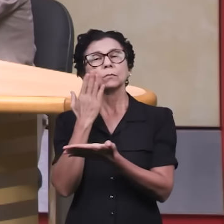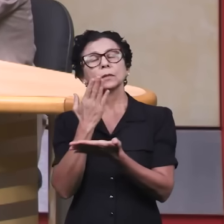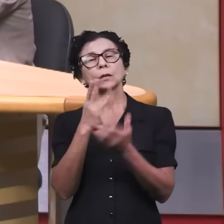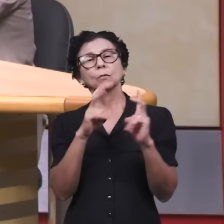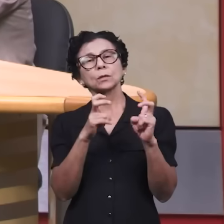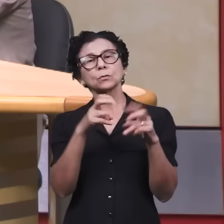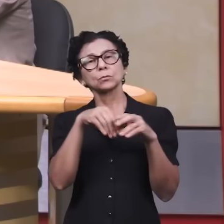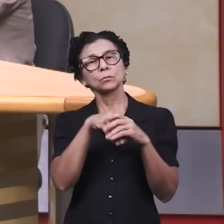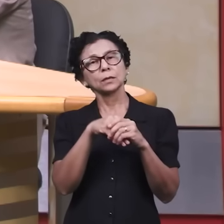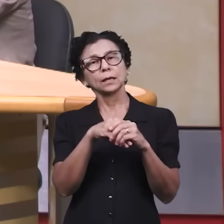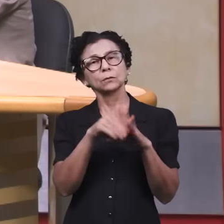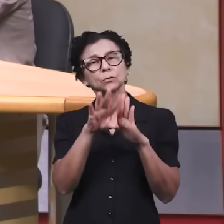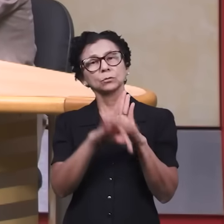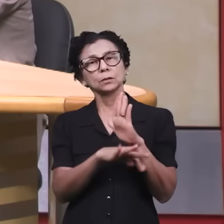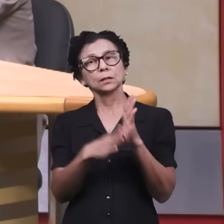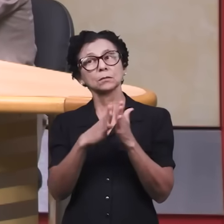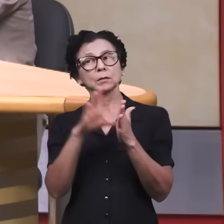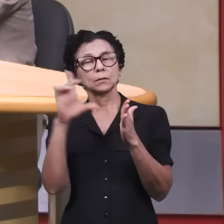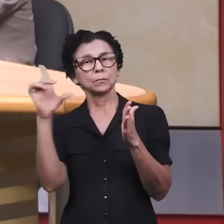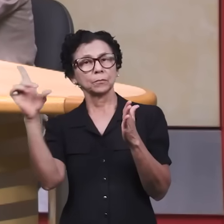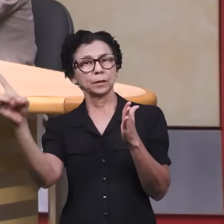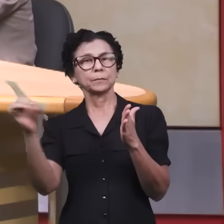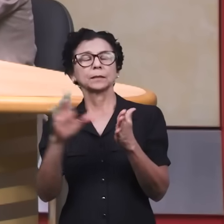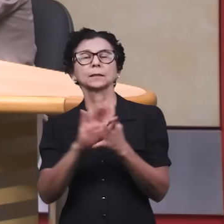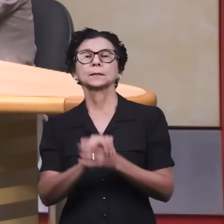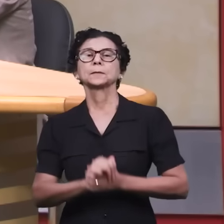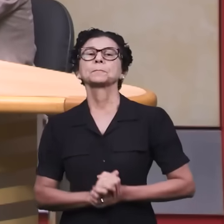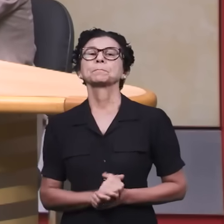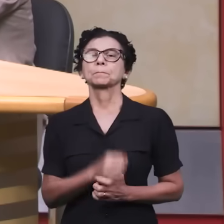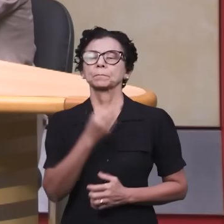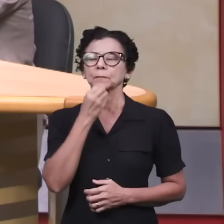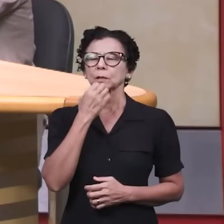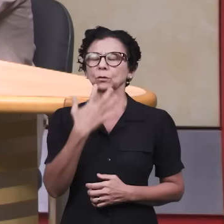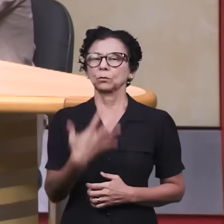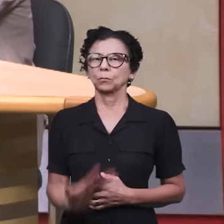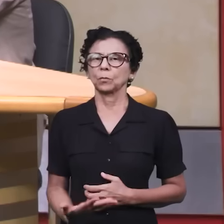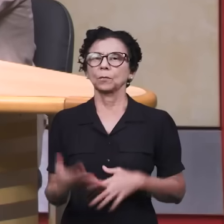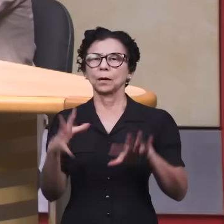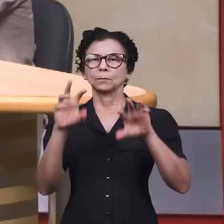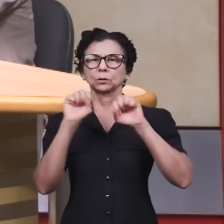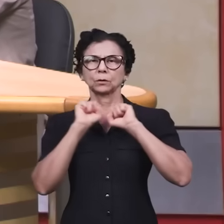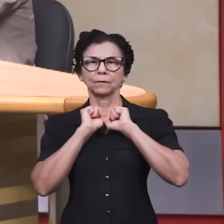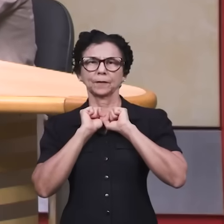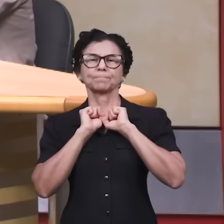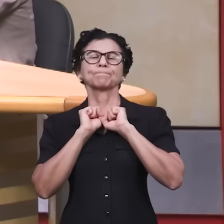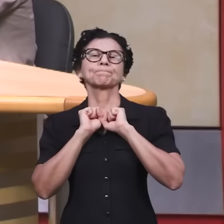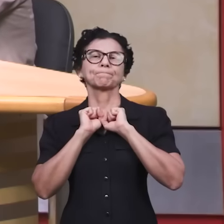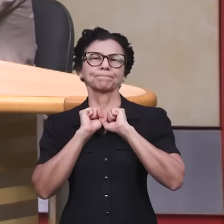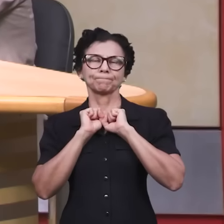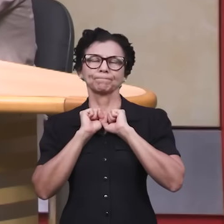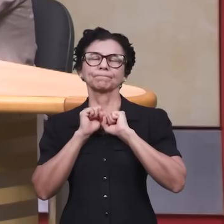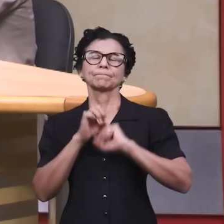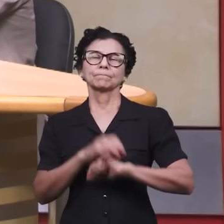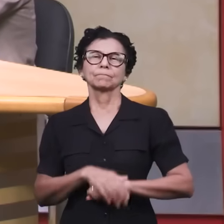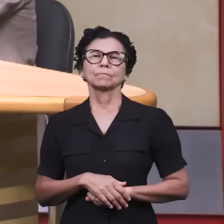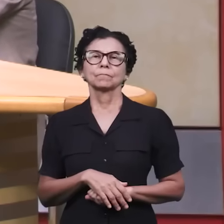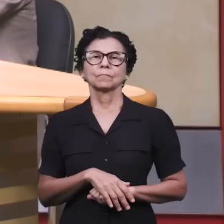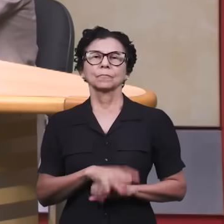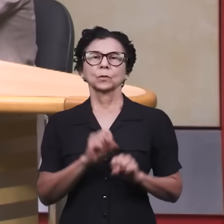passagem bíblica. Então isso nós temos procurado fazer com muito cuidado e tem sido muito bom para eles absorverem bem o ensino.